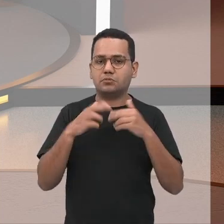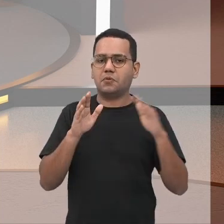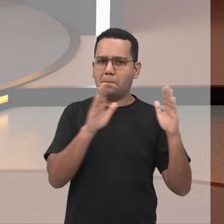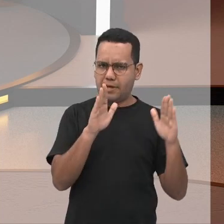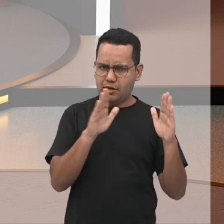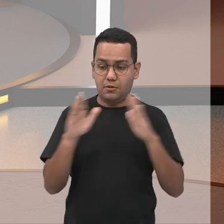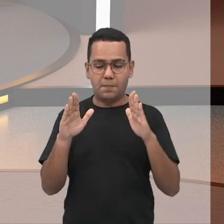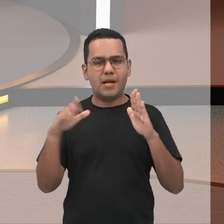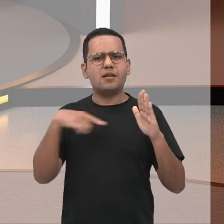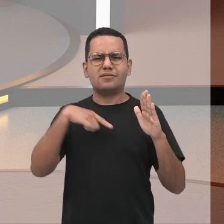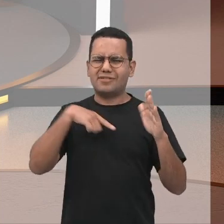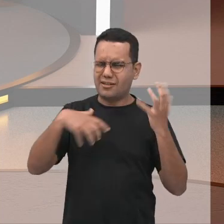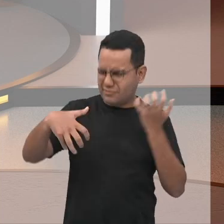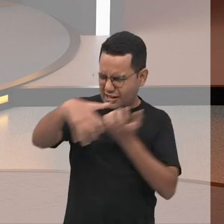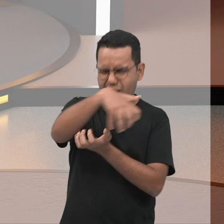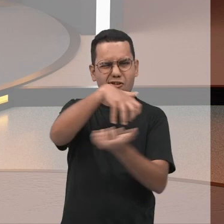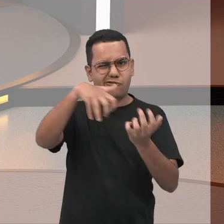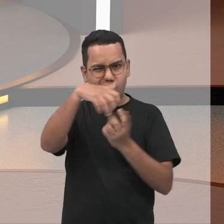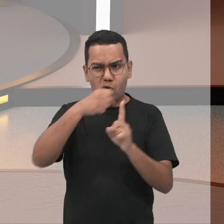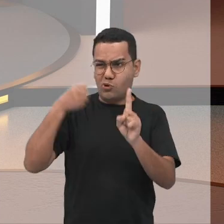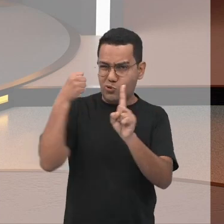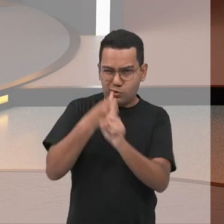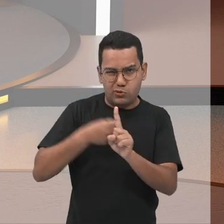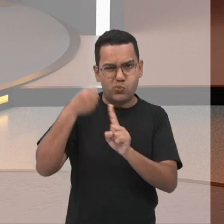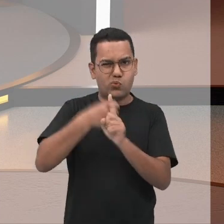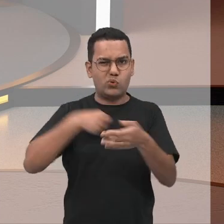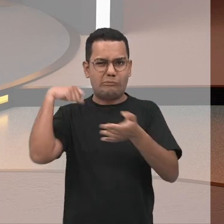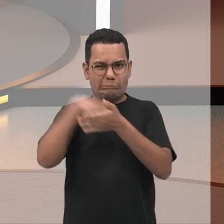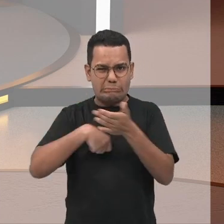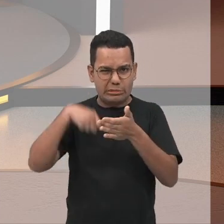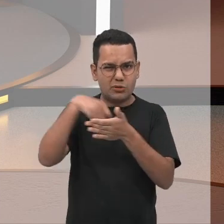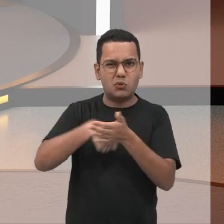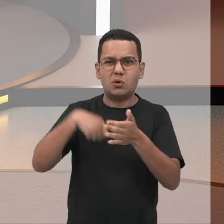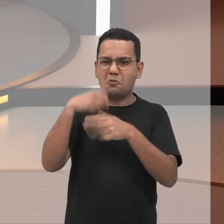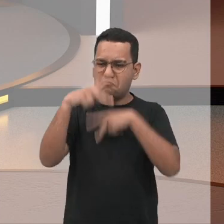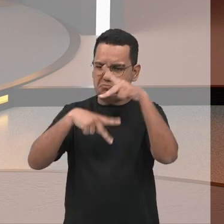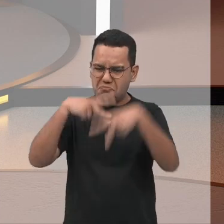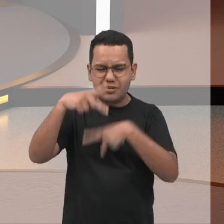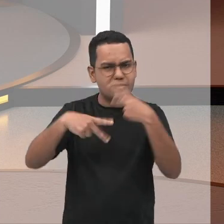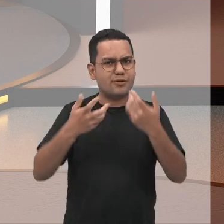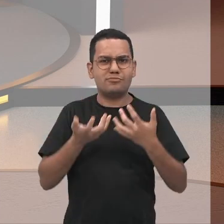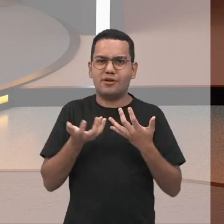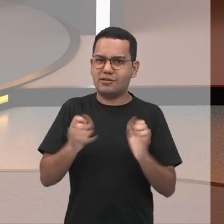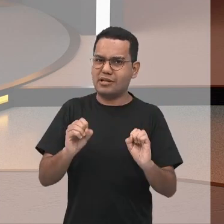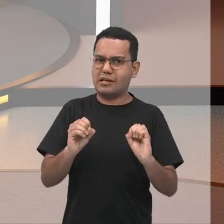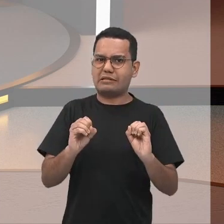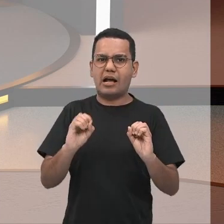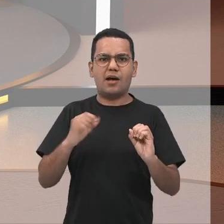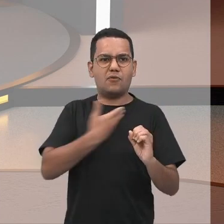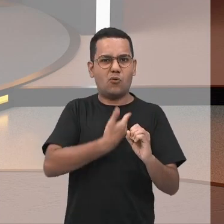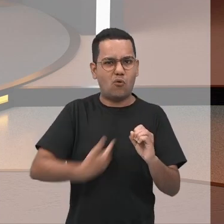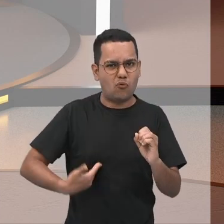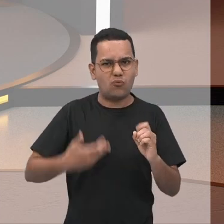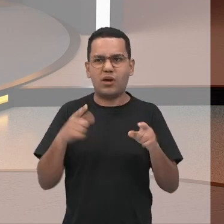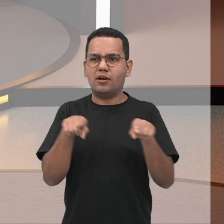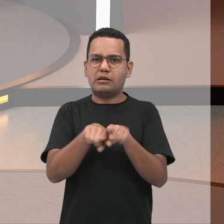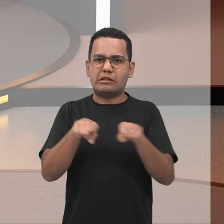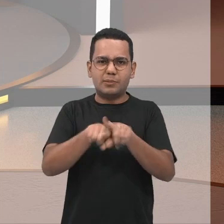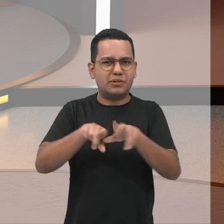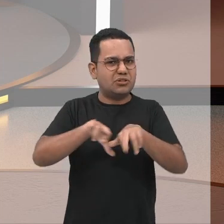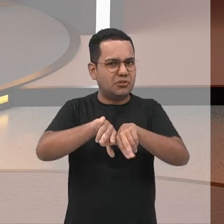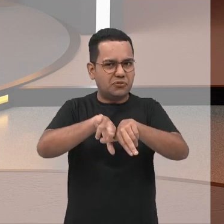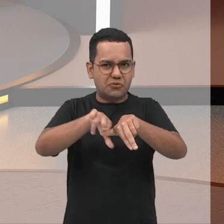do Brasil, né? Muitas lutas, muitas revoltas, o povo insatisfeito com a questão das desigualdades, etc. Vamos